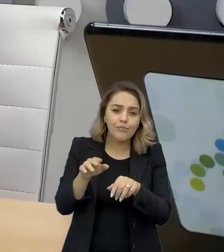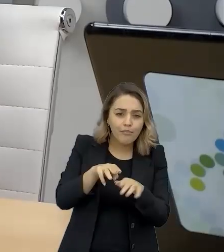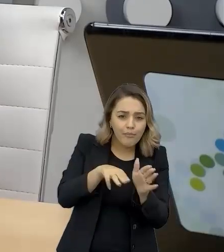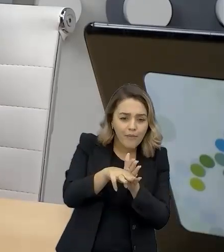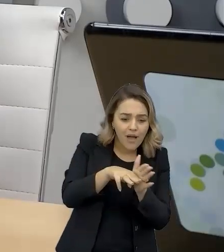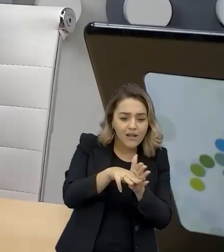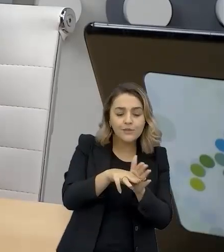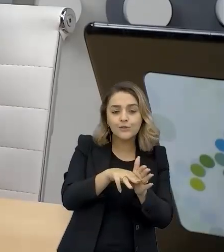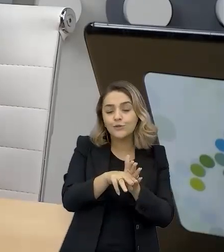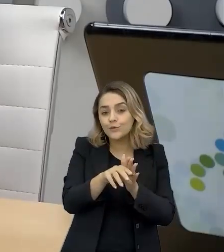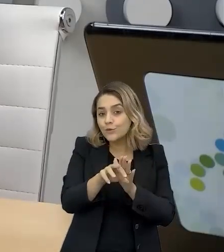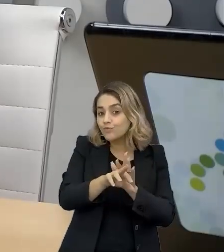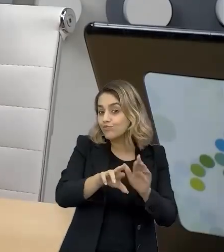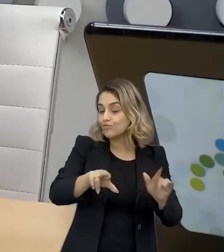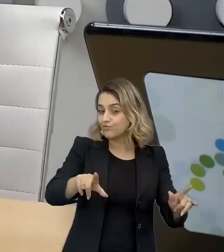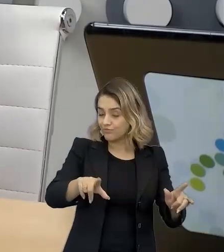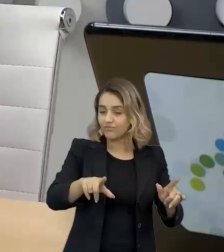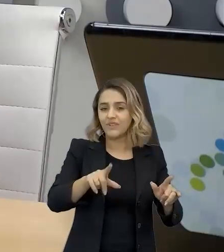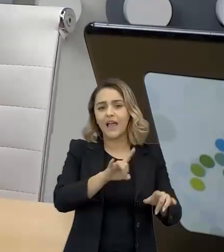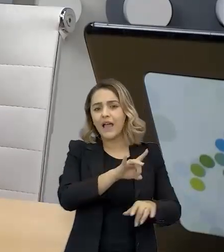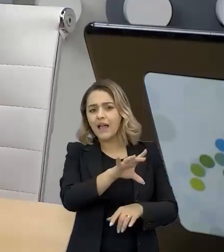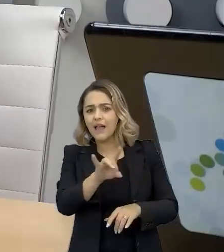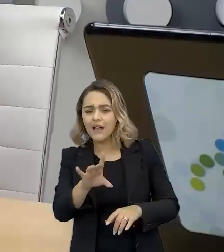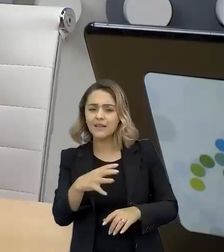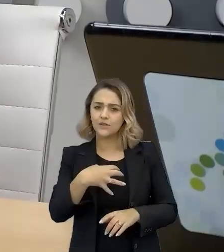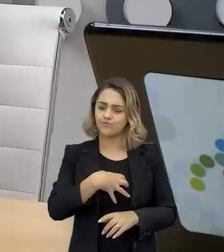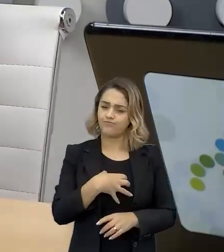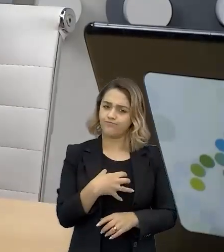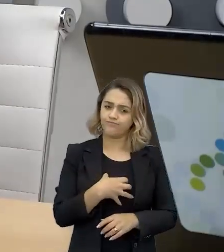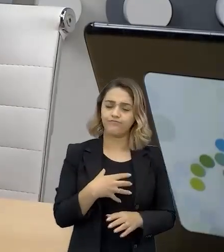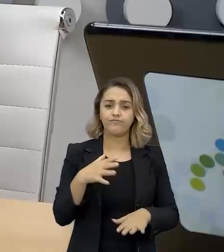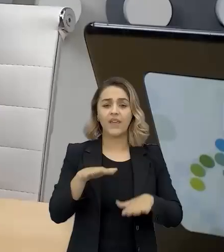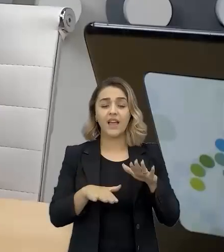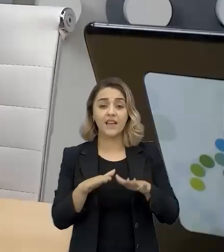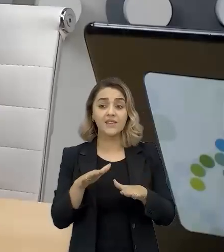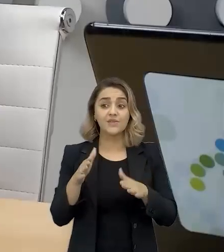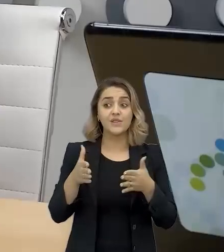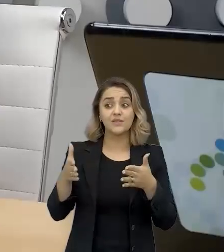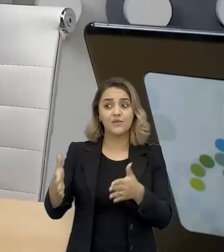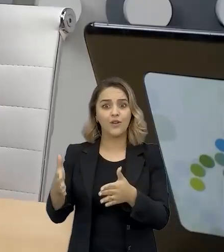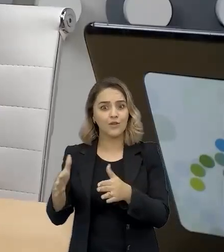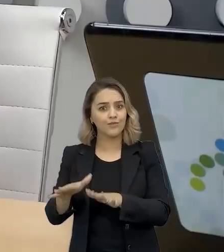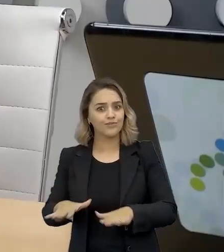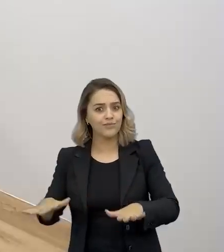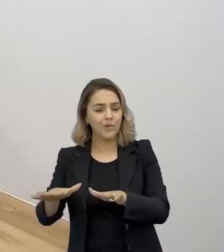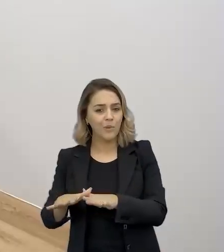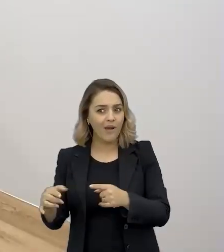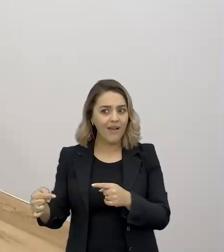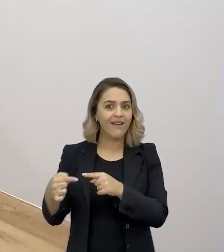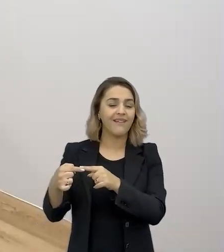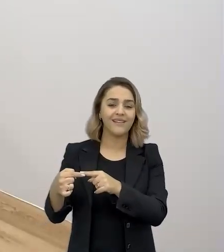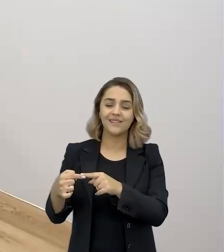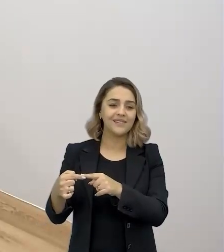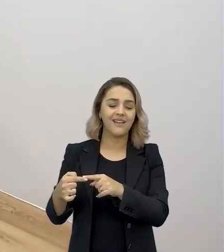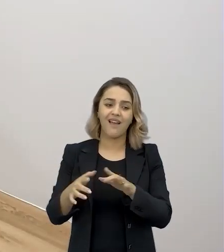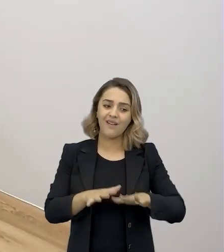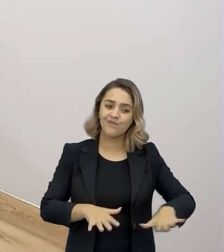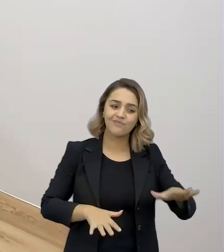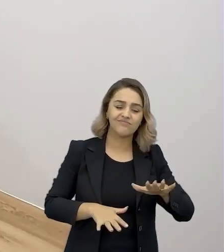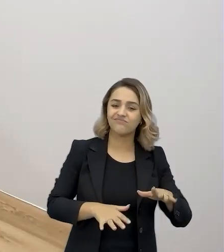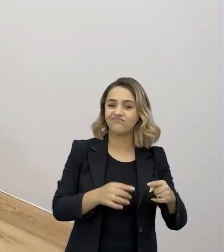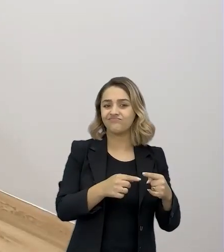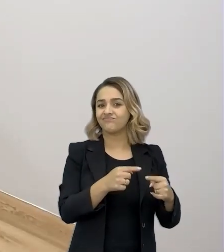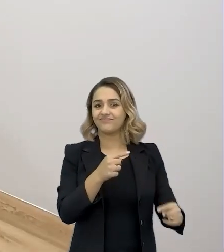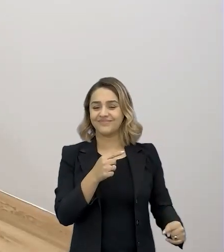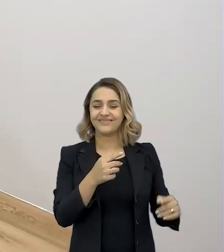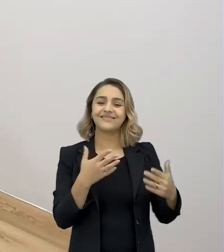metodologia. Cada uma tem uma especificidade. Então, às vezes, serve para um público e para outro não, né? Exatamente. Isso a gente tem...